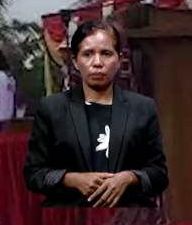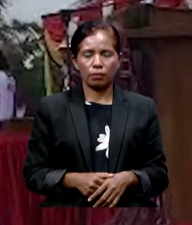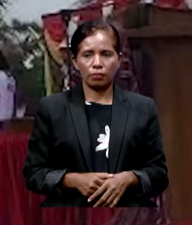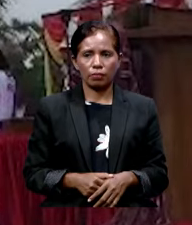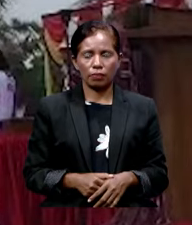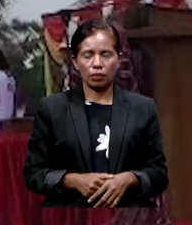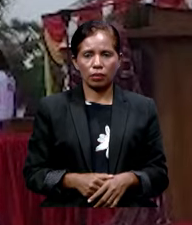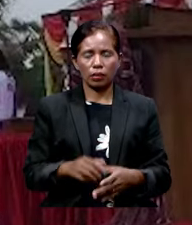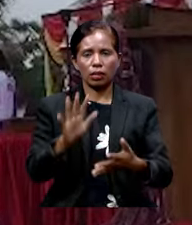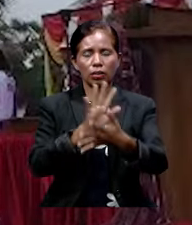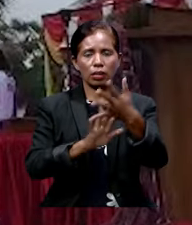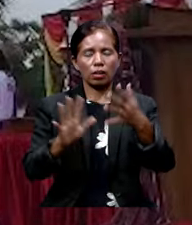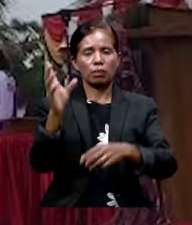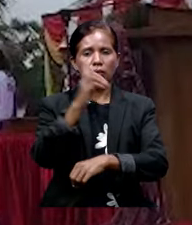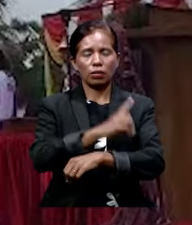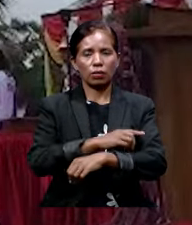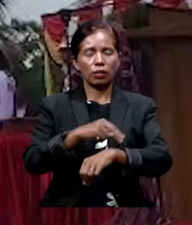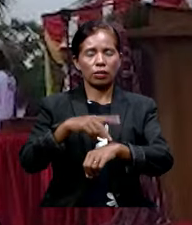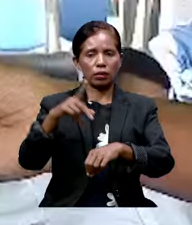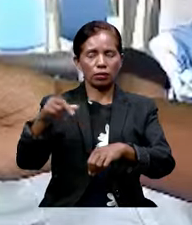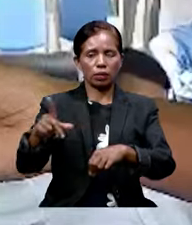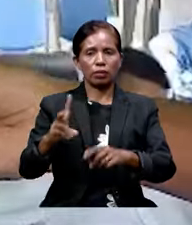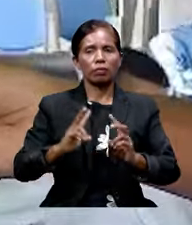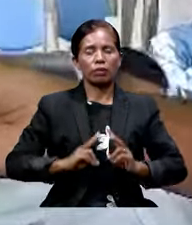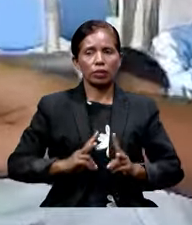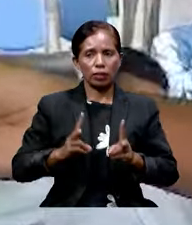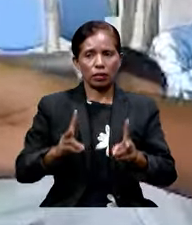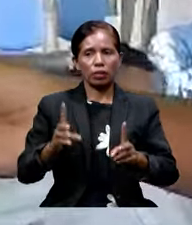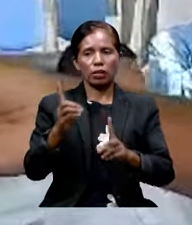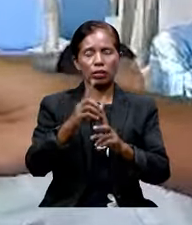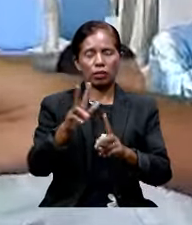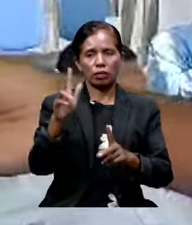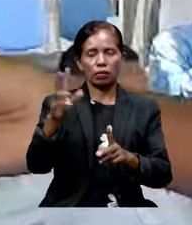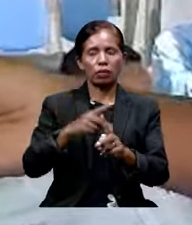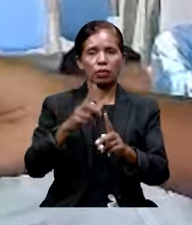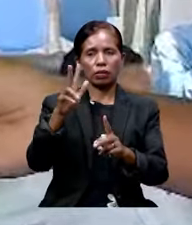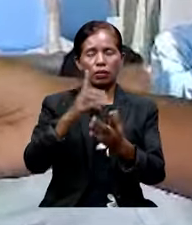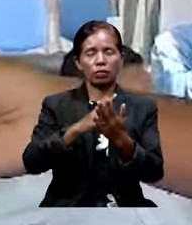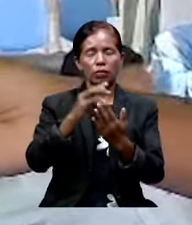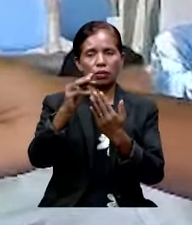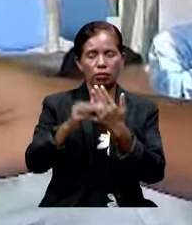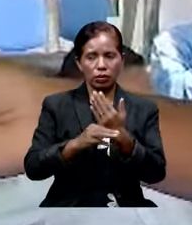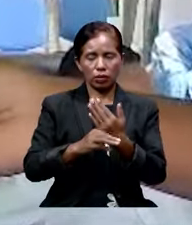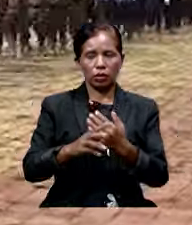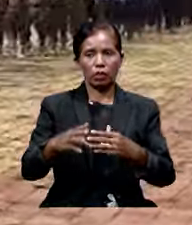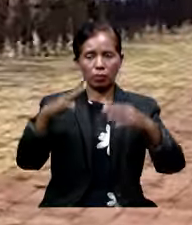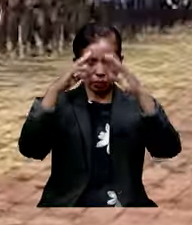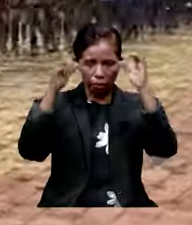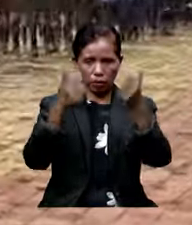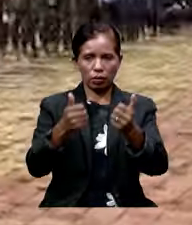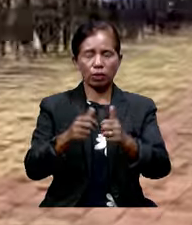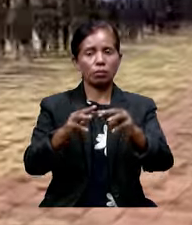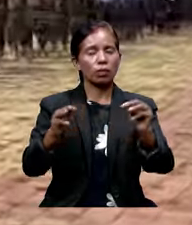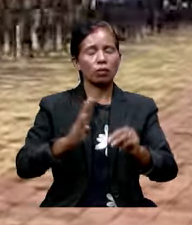E a comemoração do Lorong Nacional Veterano, Nebemono, e a Lorong Tolu, Fulan Março, Presidente da Autoridade do município Baucau, Veneranda Lemos, encoraja jovem Sira,